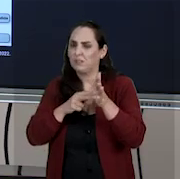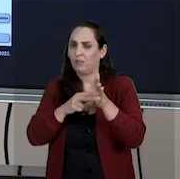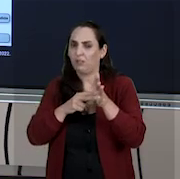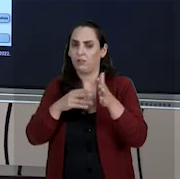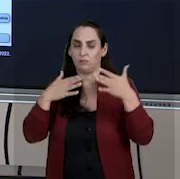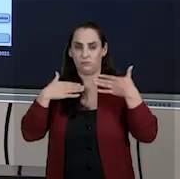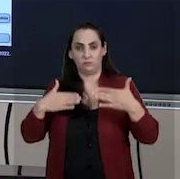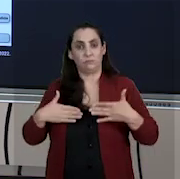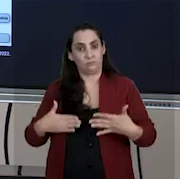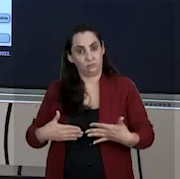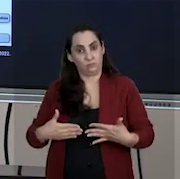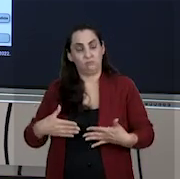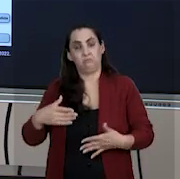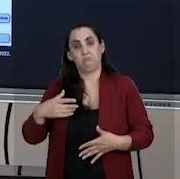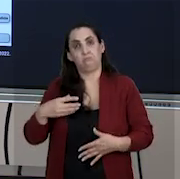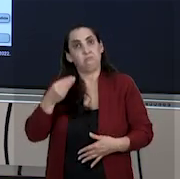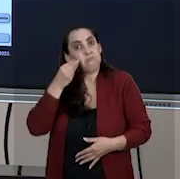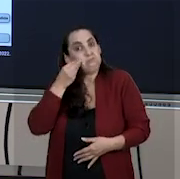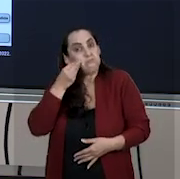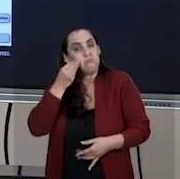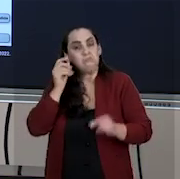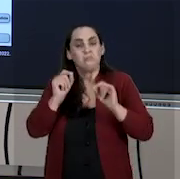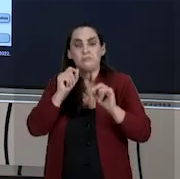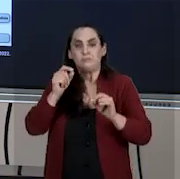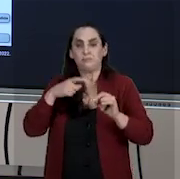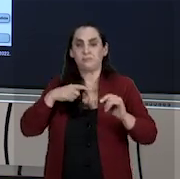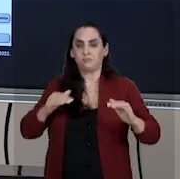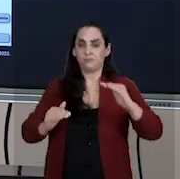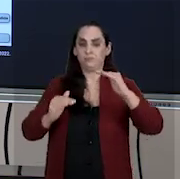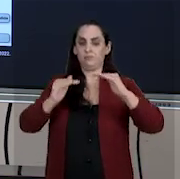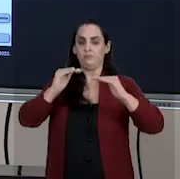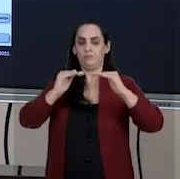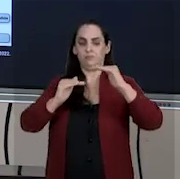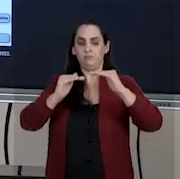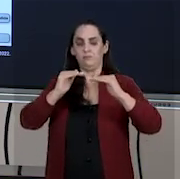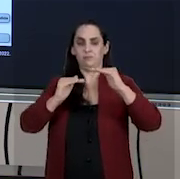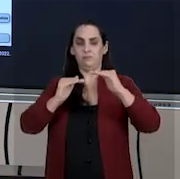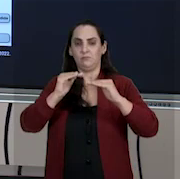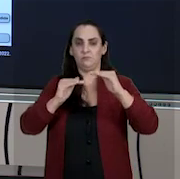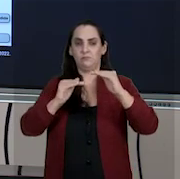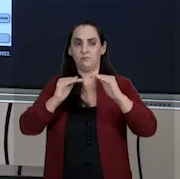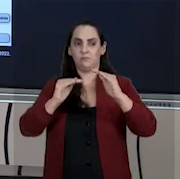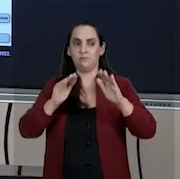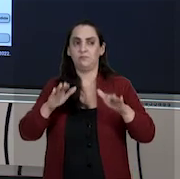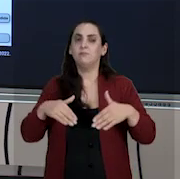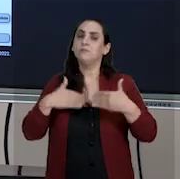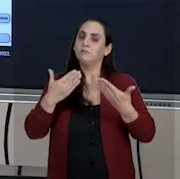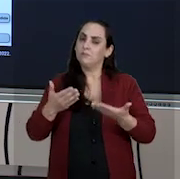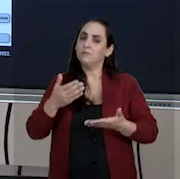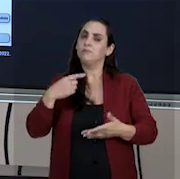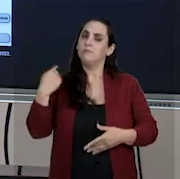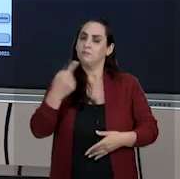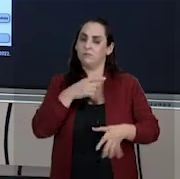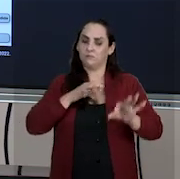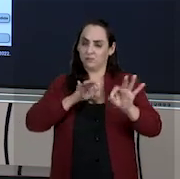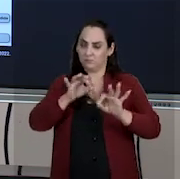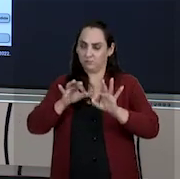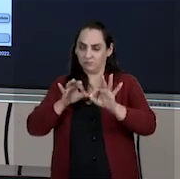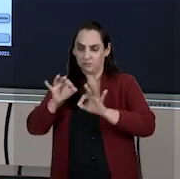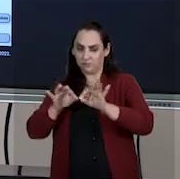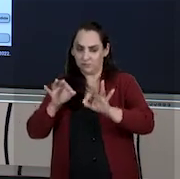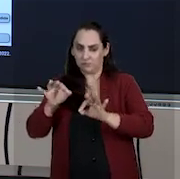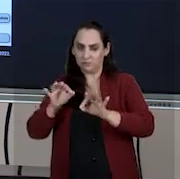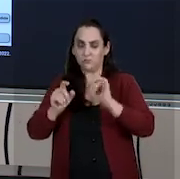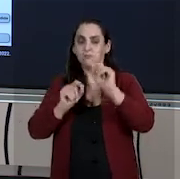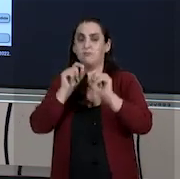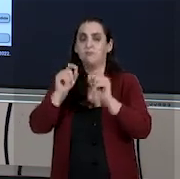a manter um equilíbrio dentro do que está no nosso organismo. Então, o que